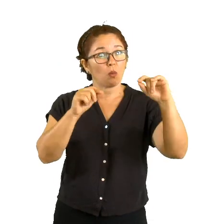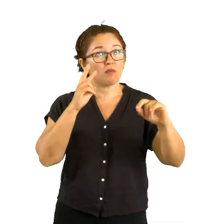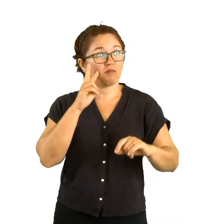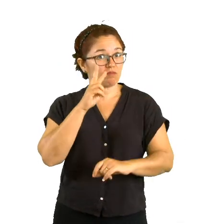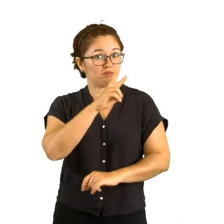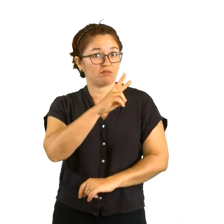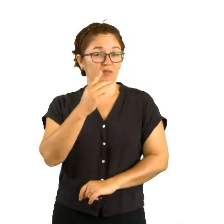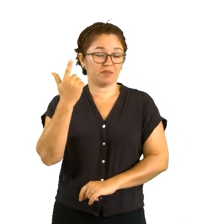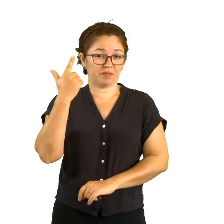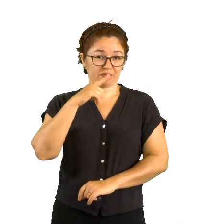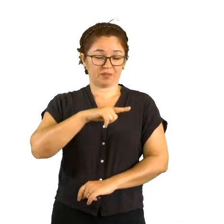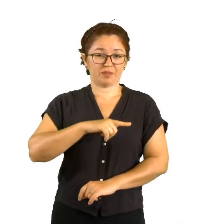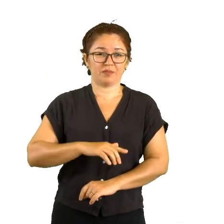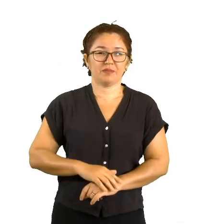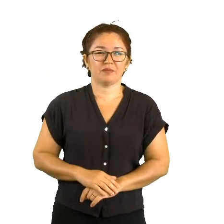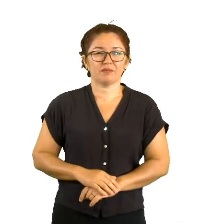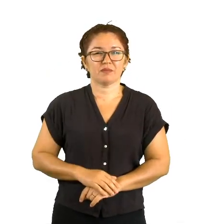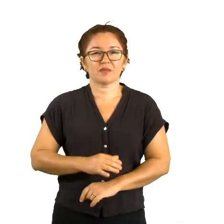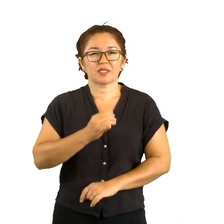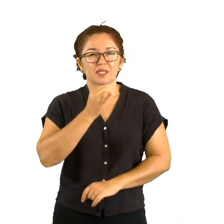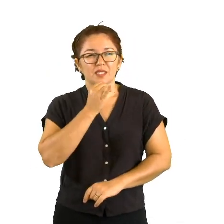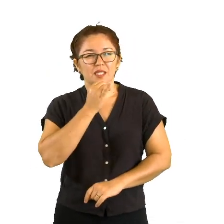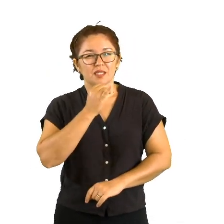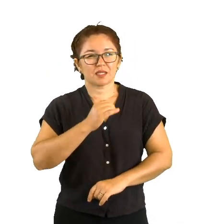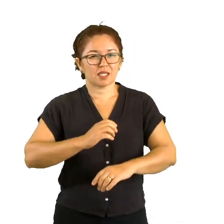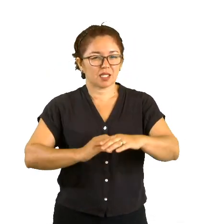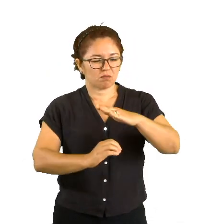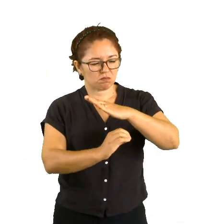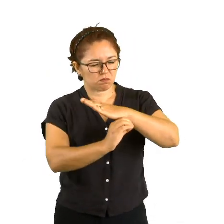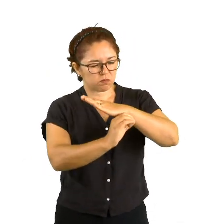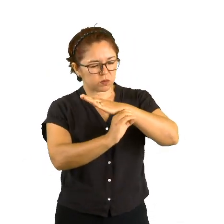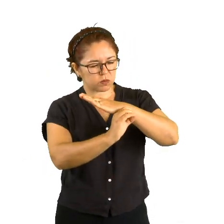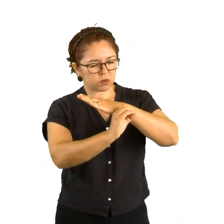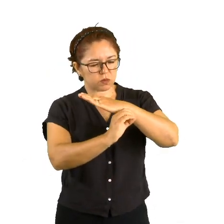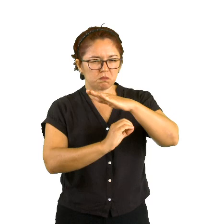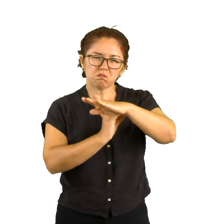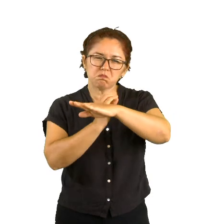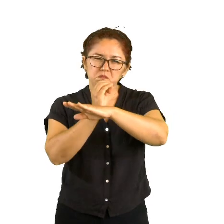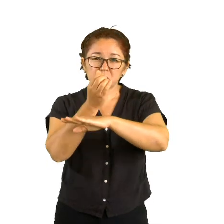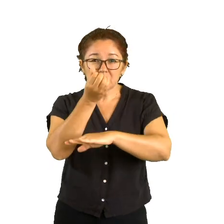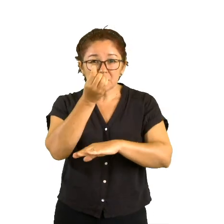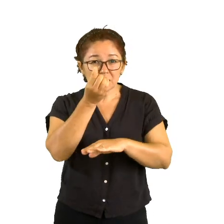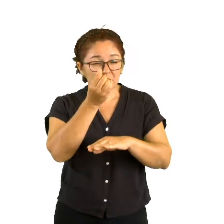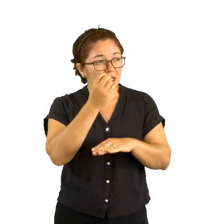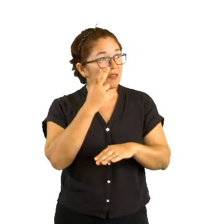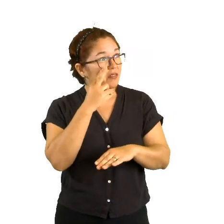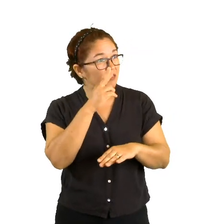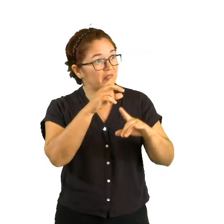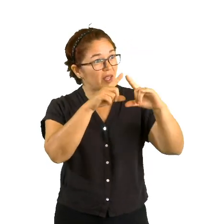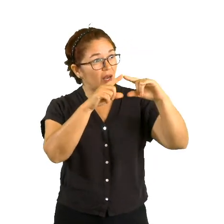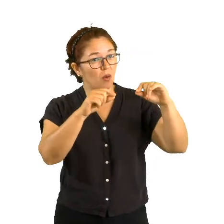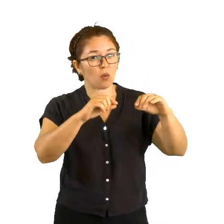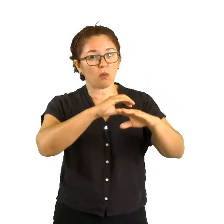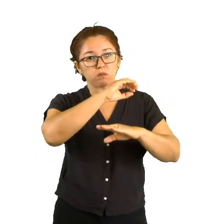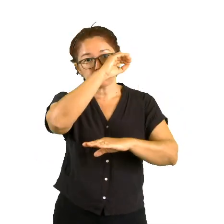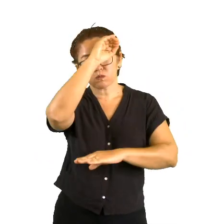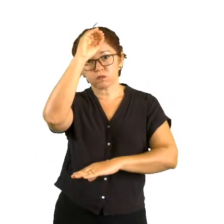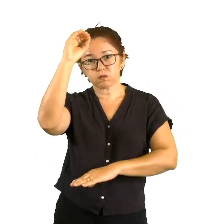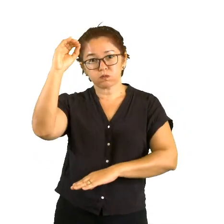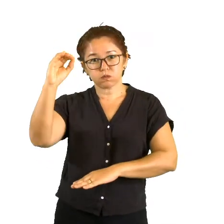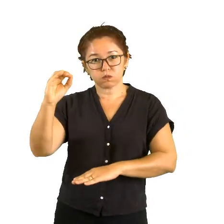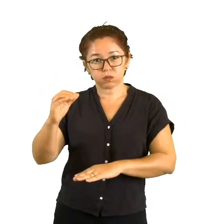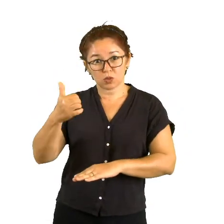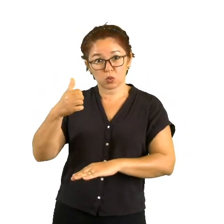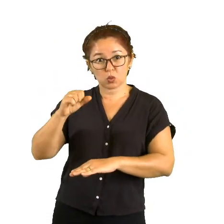ela nasce no horizonte em torno de 6 horas e se põe às 18. E é nessa